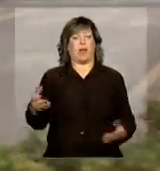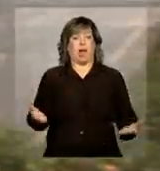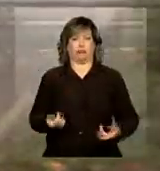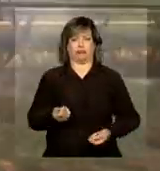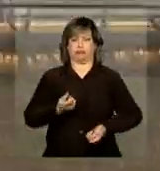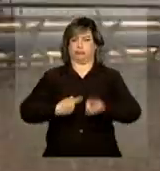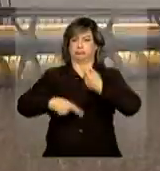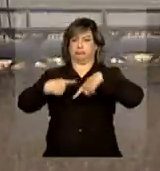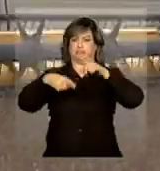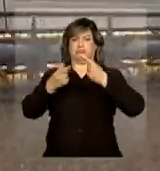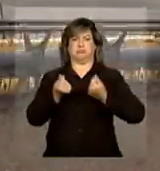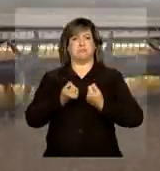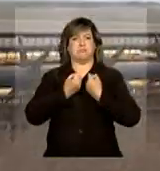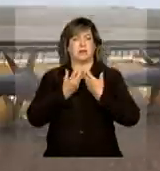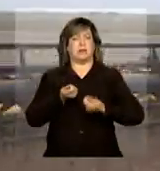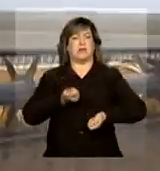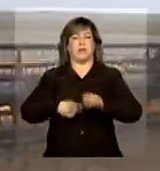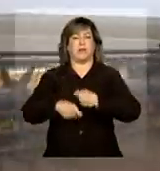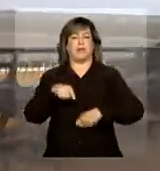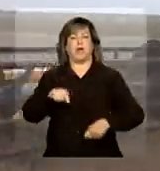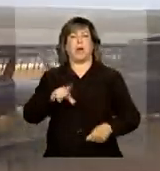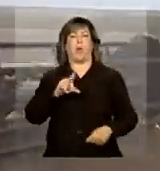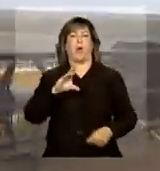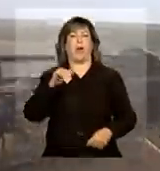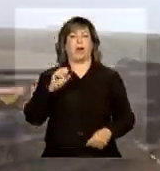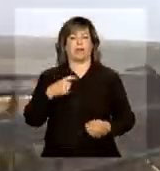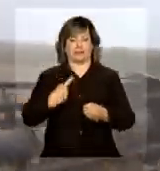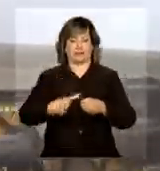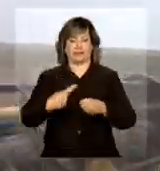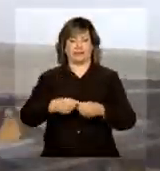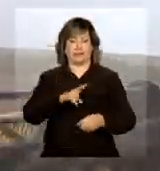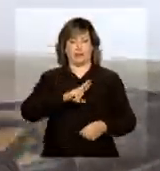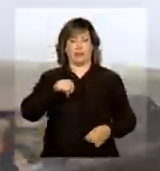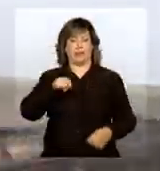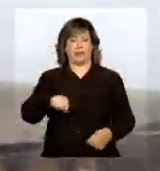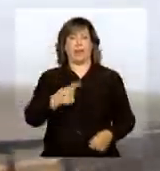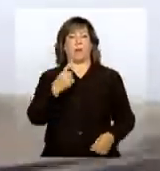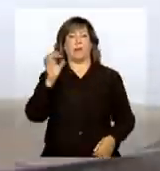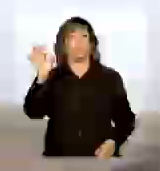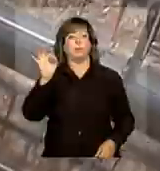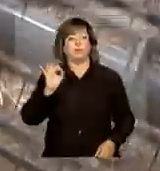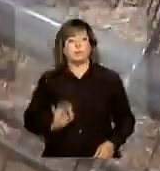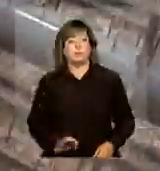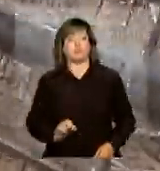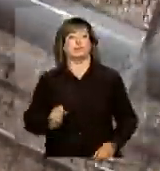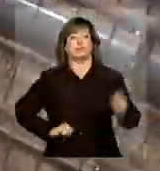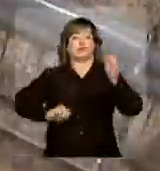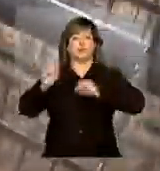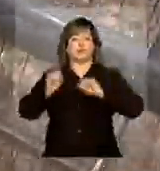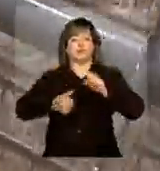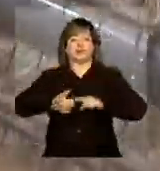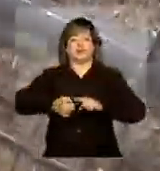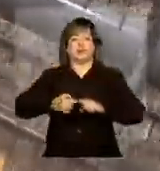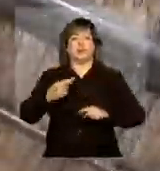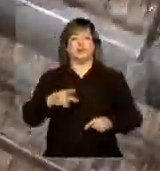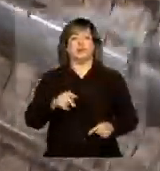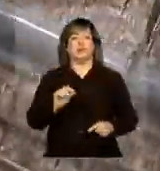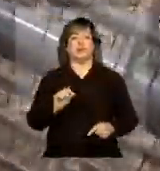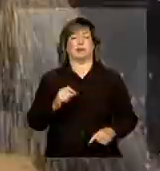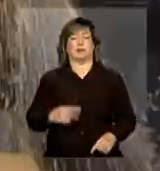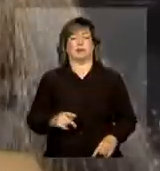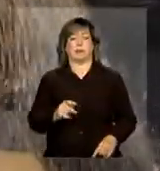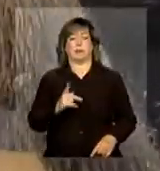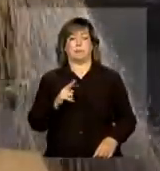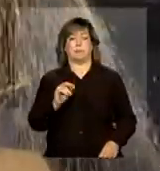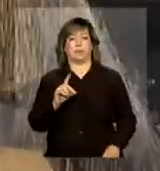do Brasil. Lucas é responsável por 1% de toda a produção brasileira de grãos. Os destaques são as colheitas de